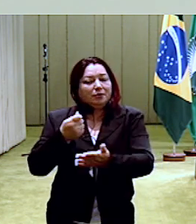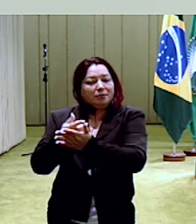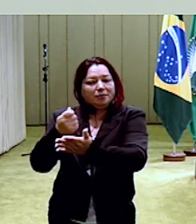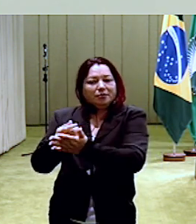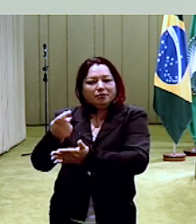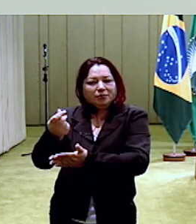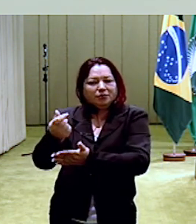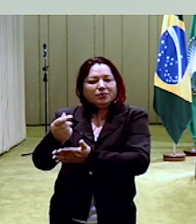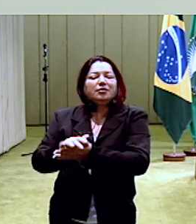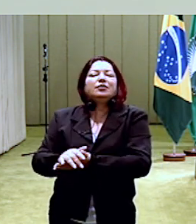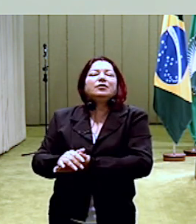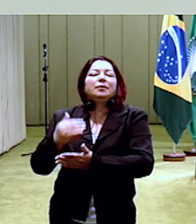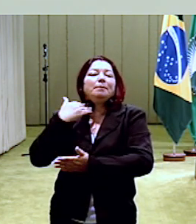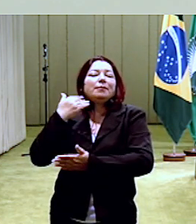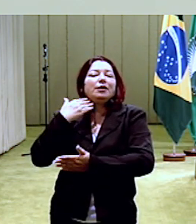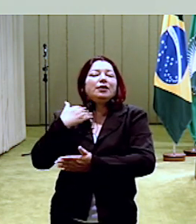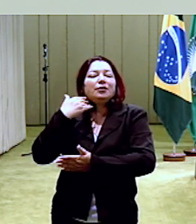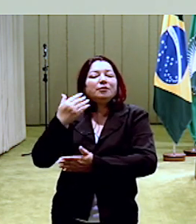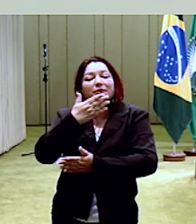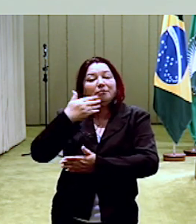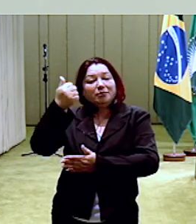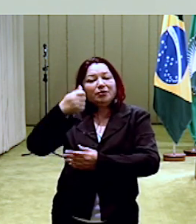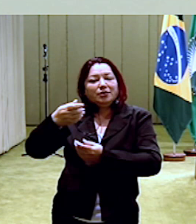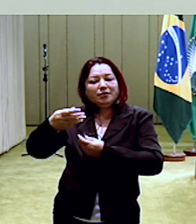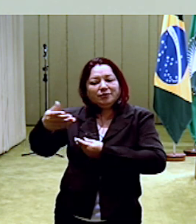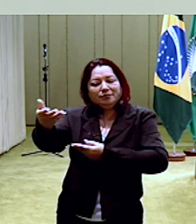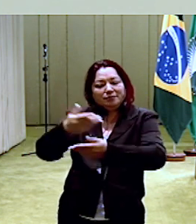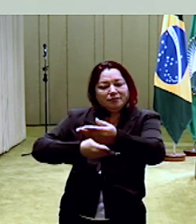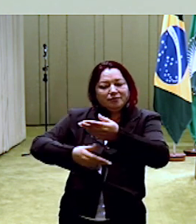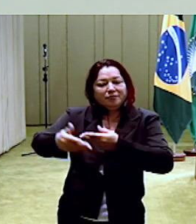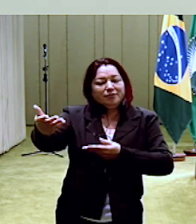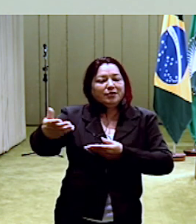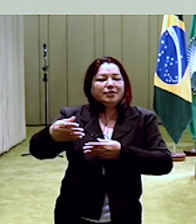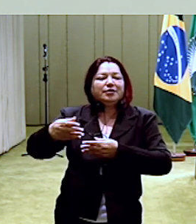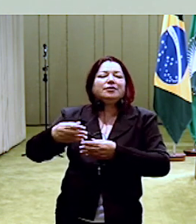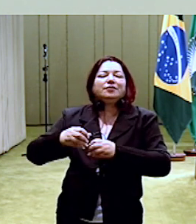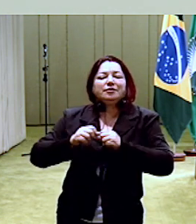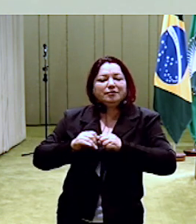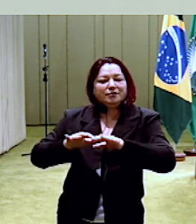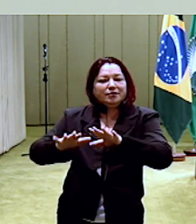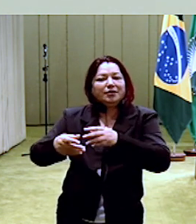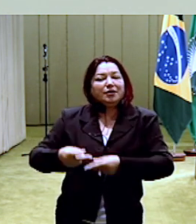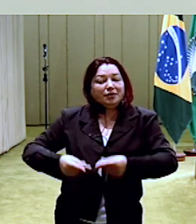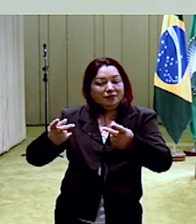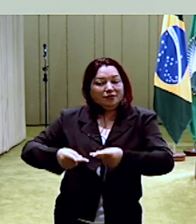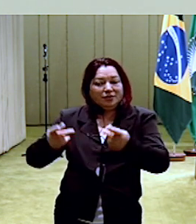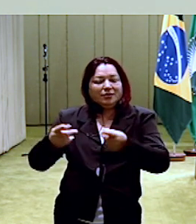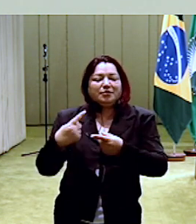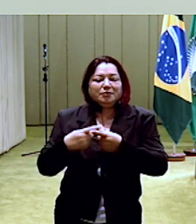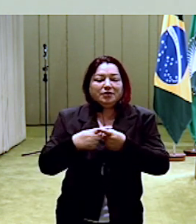bancos comerciais, para eles financiarem os importadores que estão localizados na África. A dificuldade que a gente tem é que